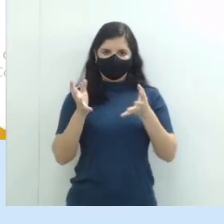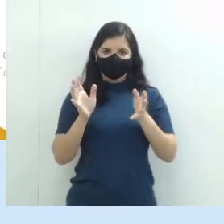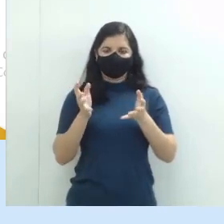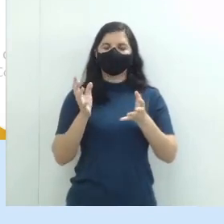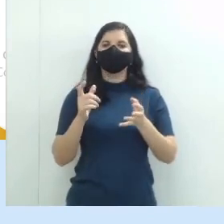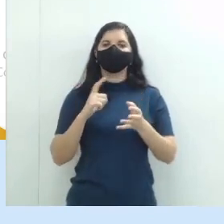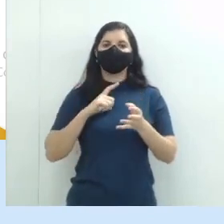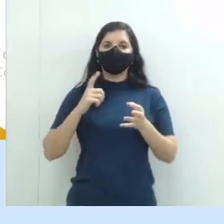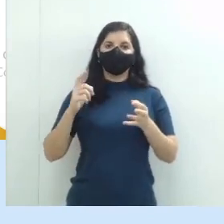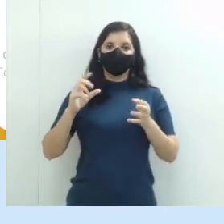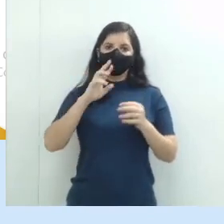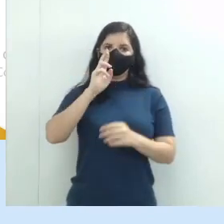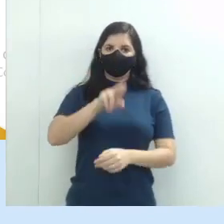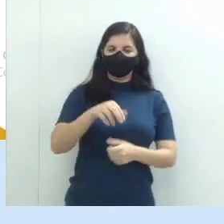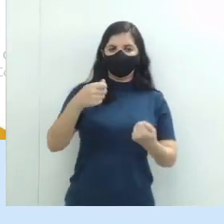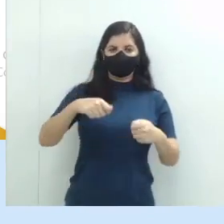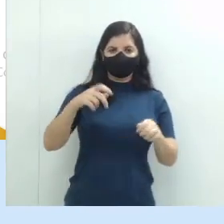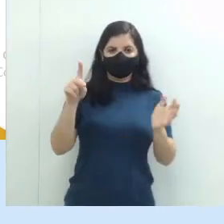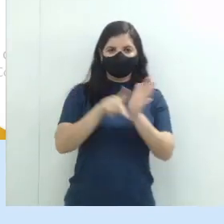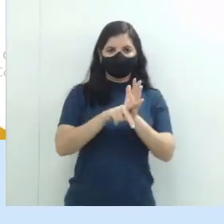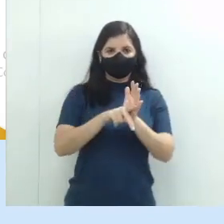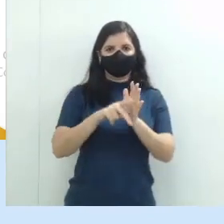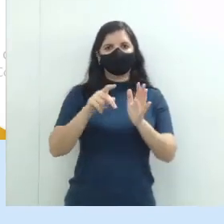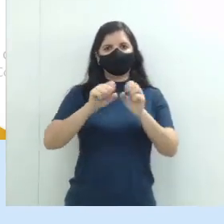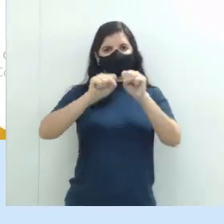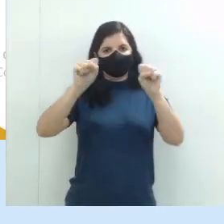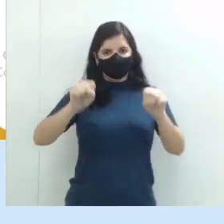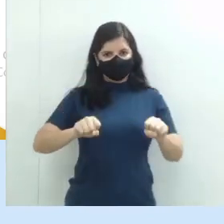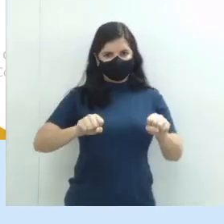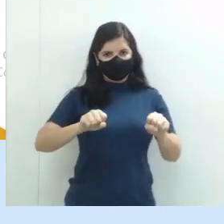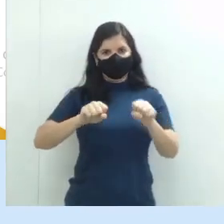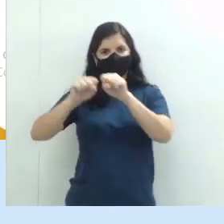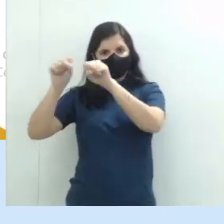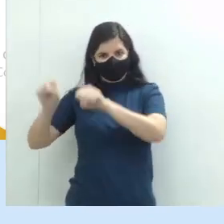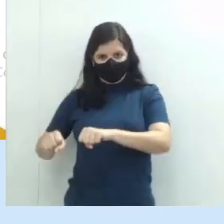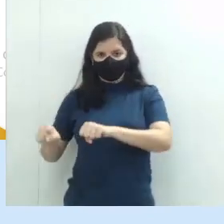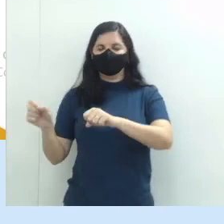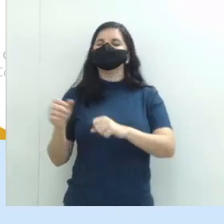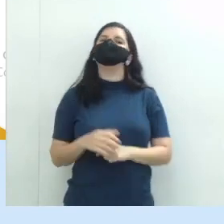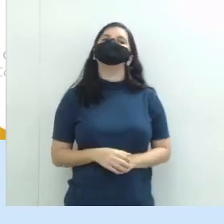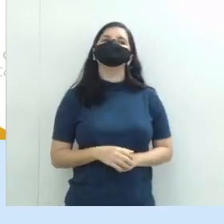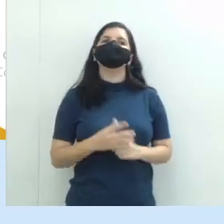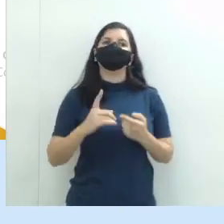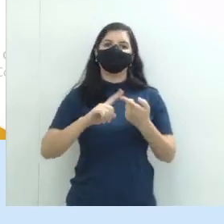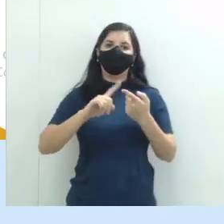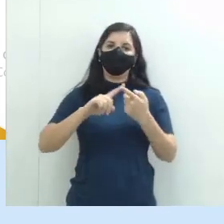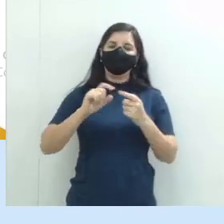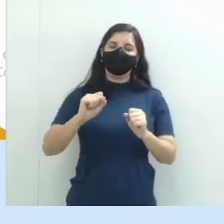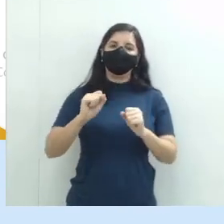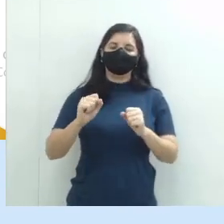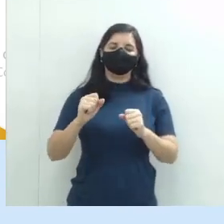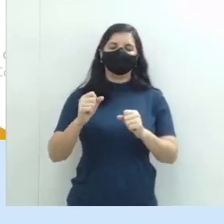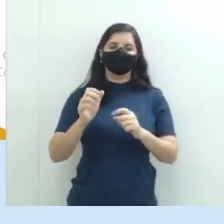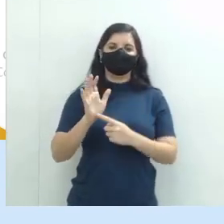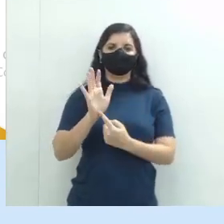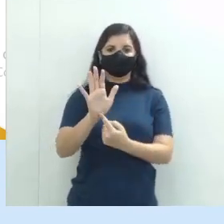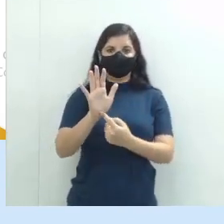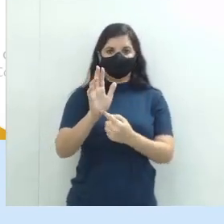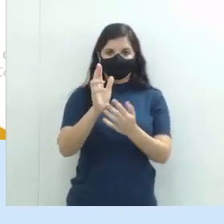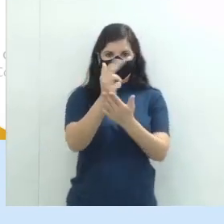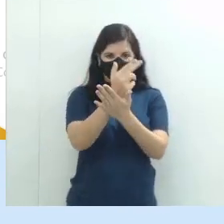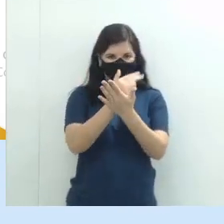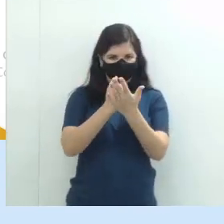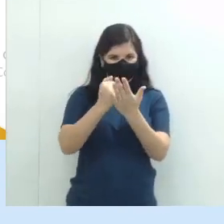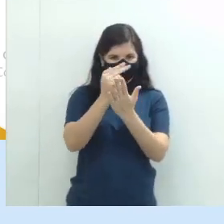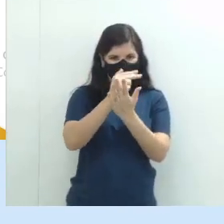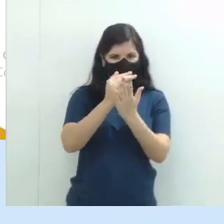Já vimos que a solução tem que pertencer aos dois sistemas, o primeiro e o segundo. Já vimos que eu posso representá-lo no plano